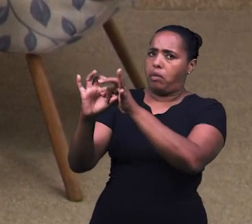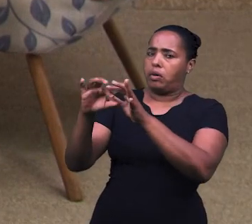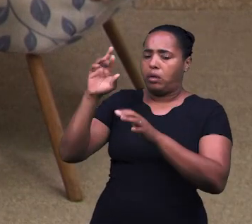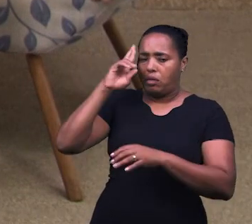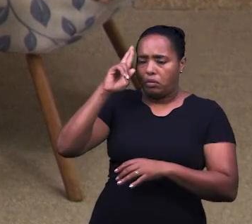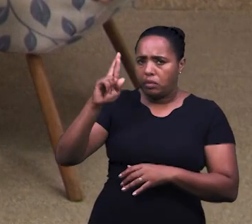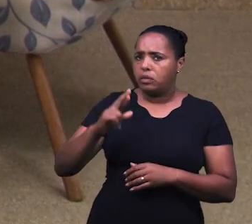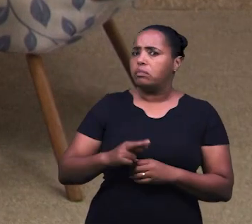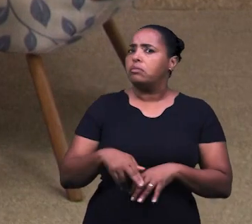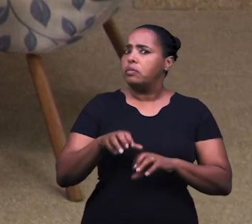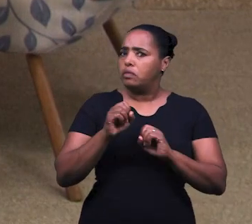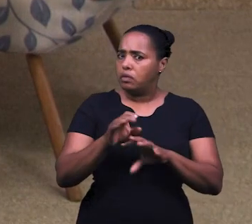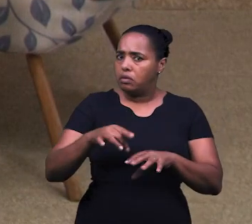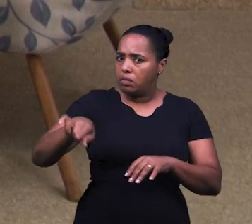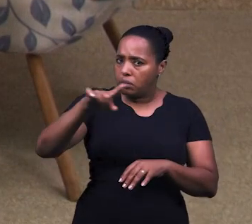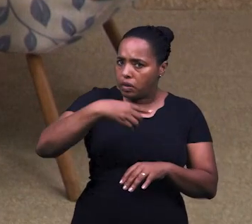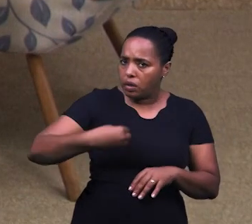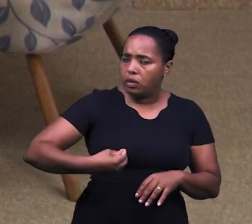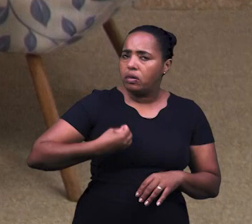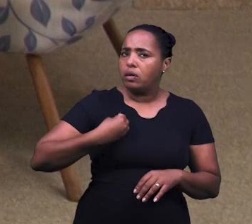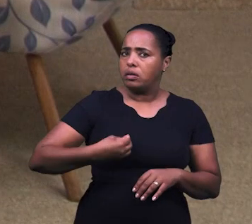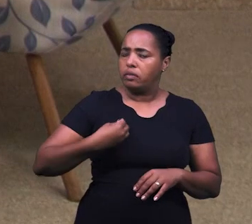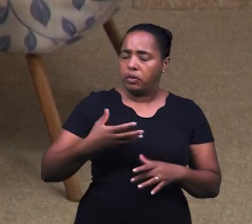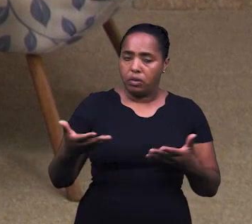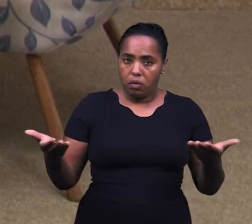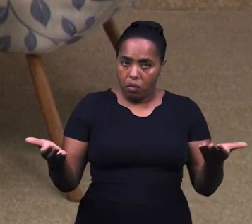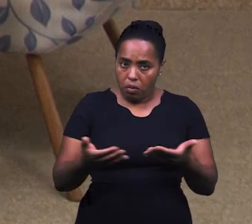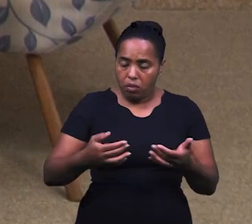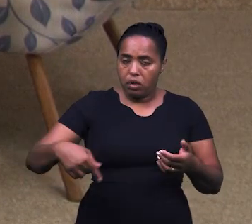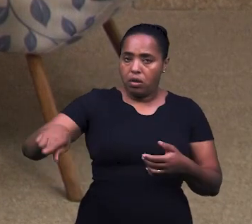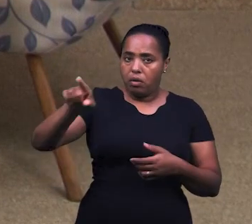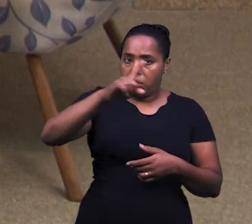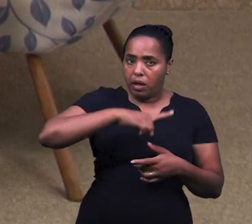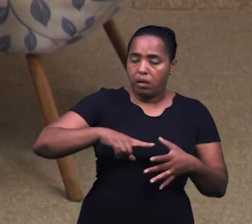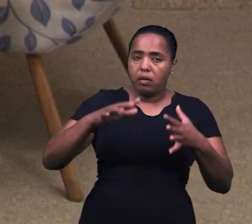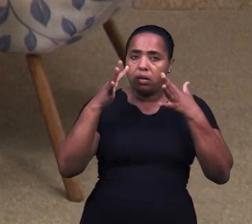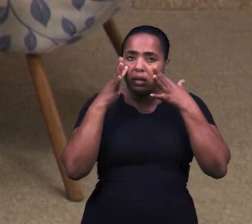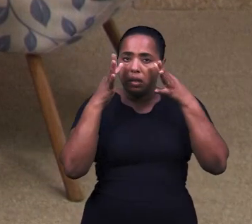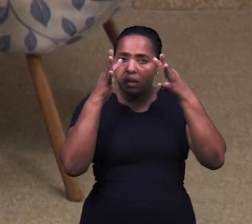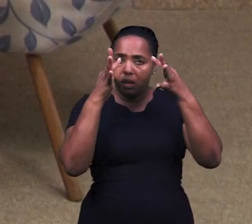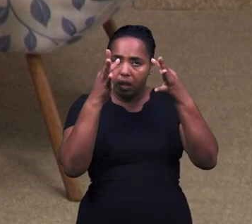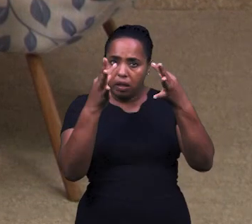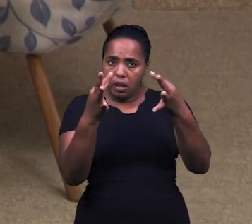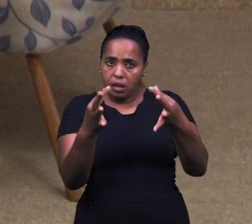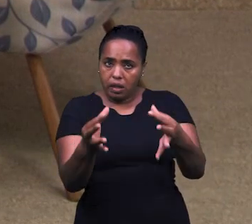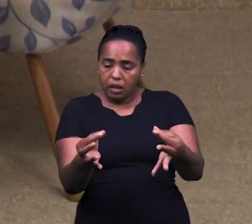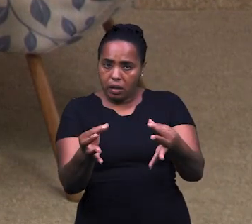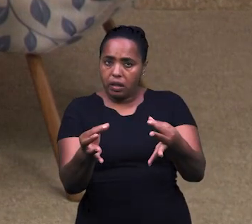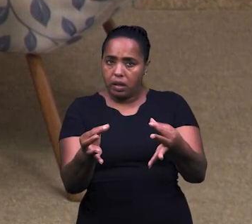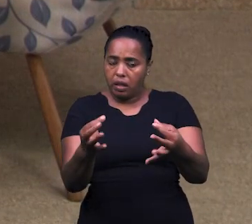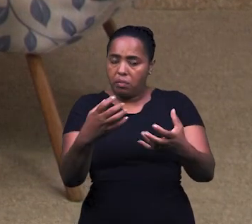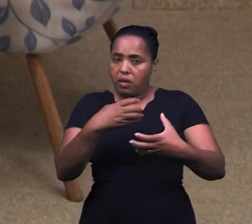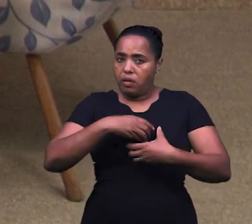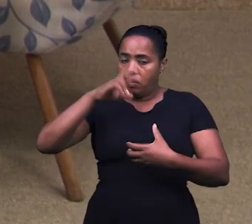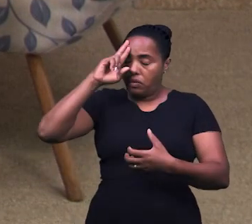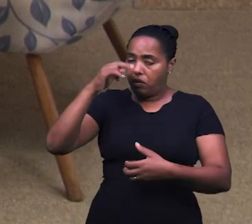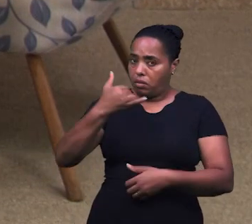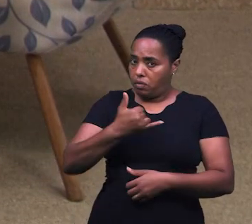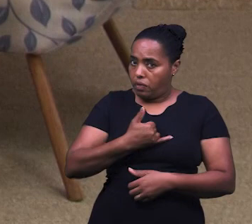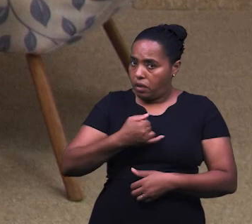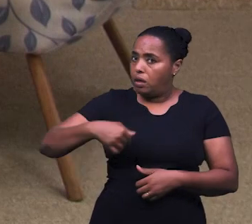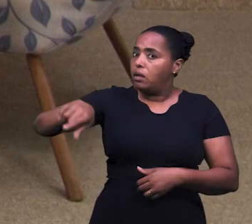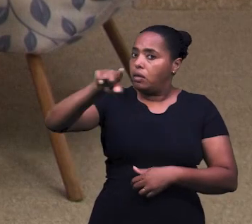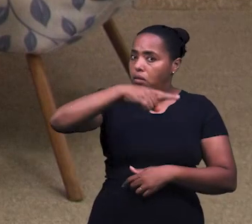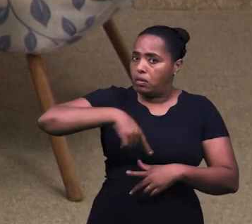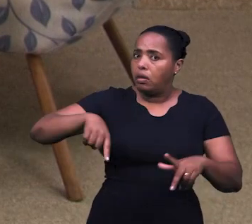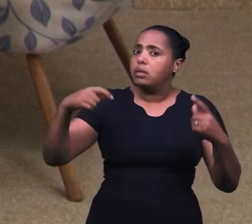Que ensino que ela deixa para nós, que hoje, para nós estarmos atentos, ouvindo a palavra, a voz do